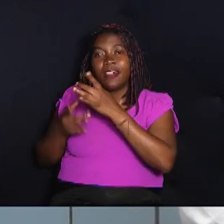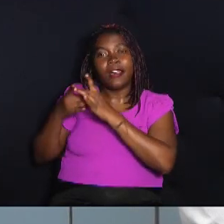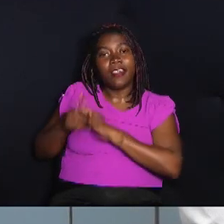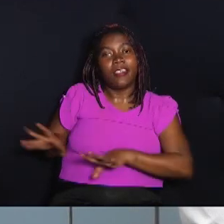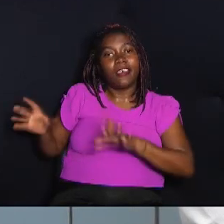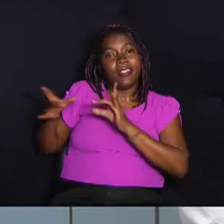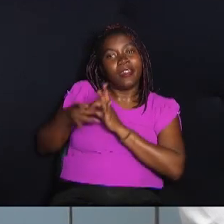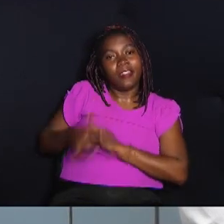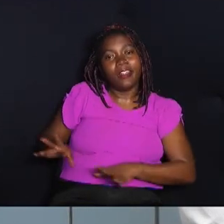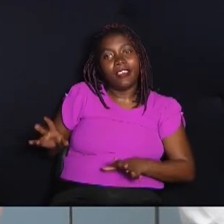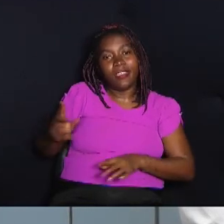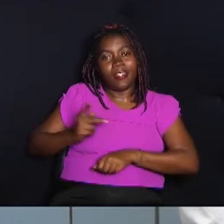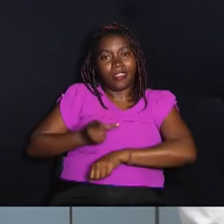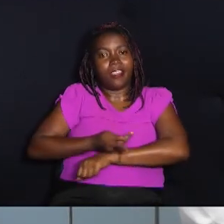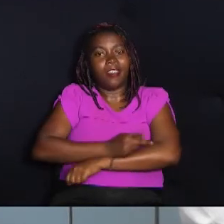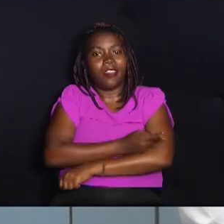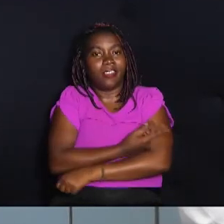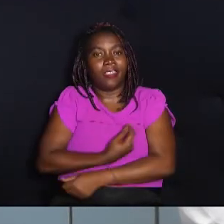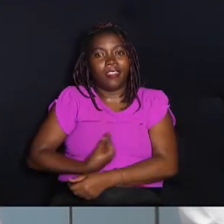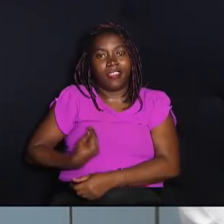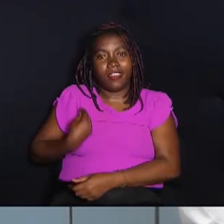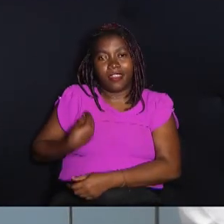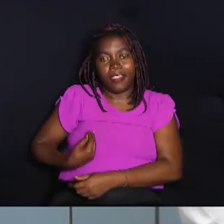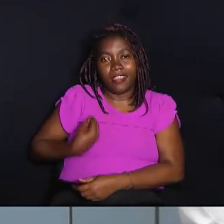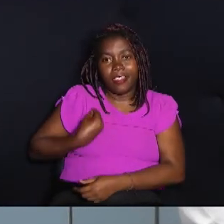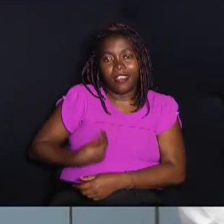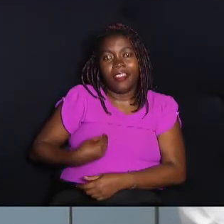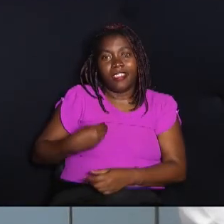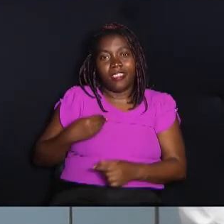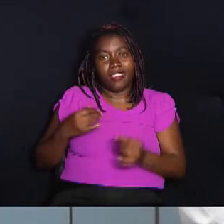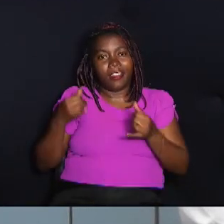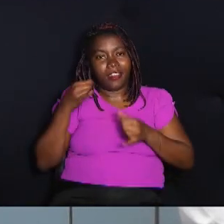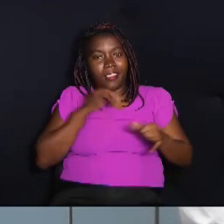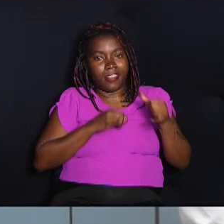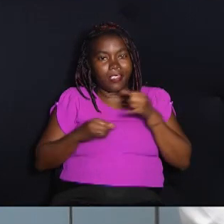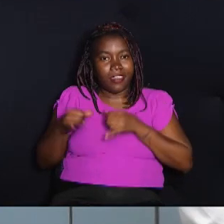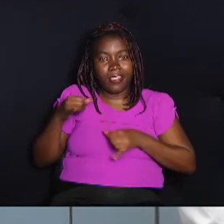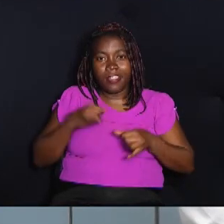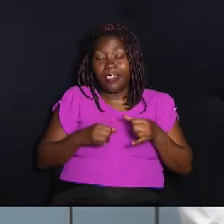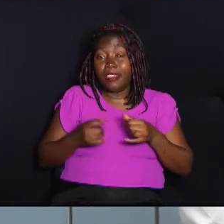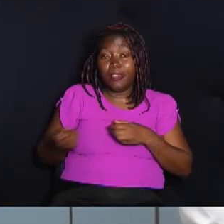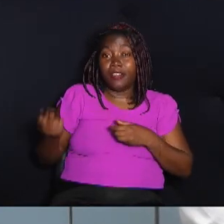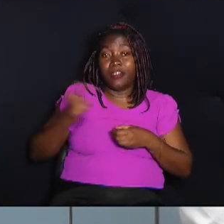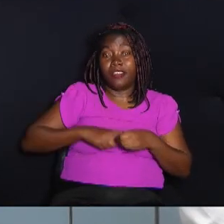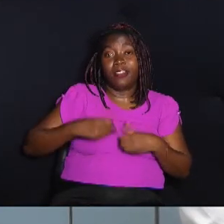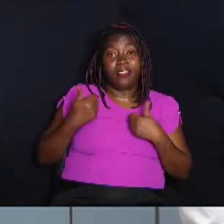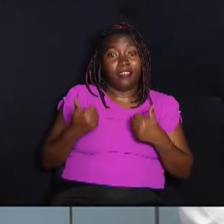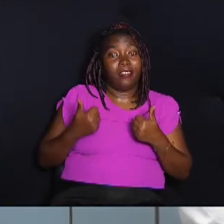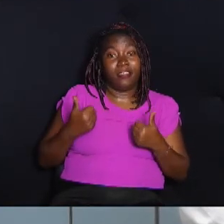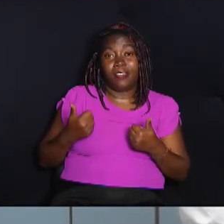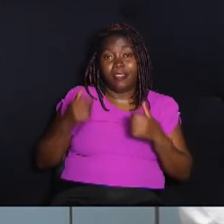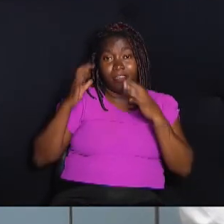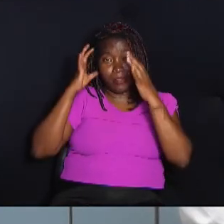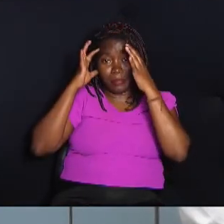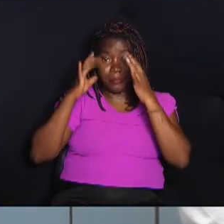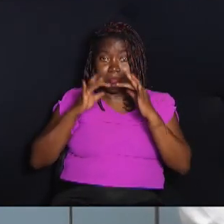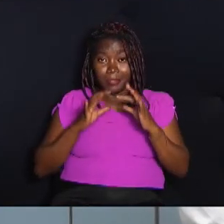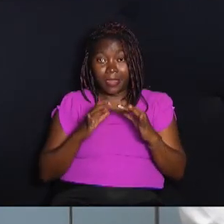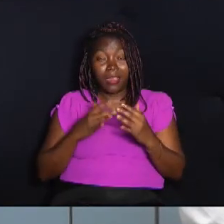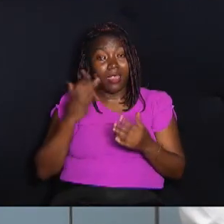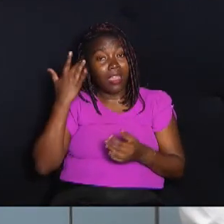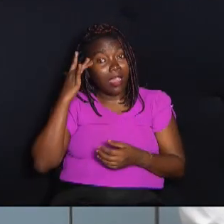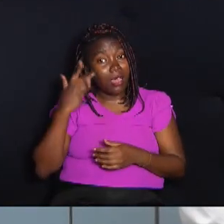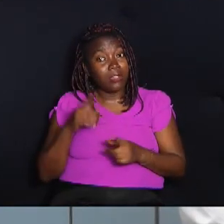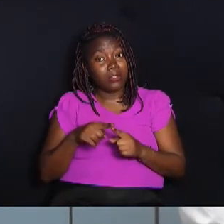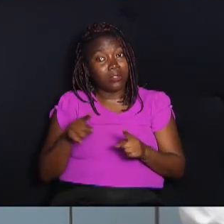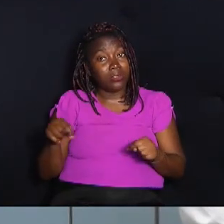vida e voltava, né? Dopamina, endorfina, voltava bem. Então, eu acho que o ambiente familiar, primeiro um